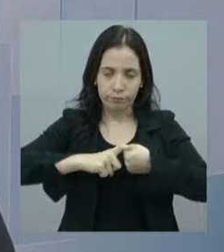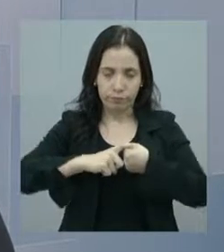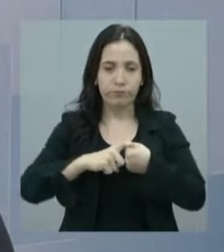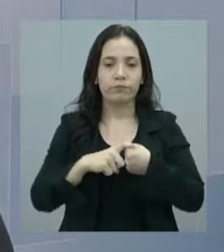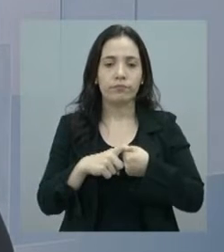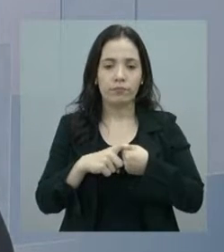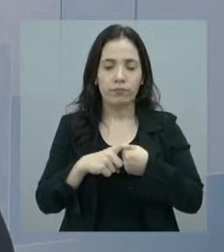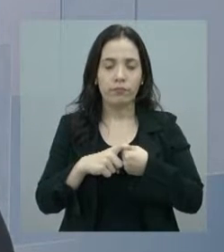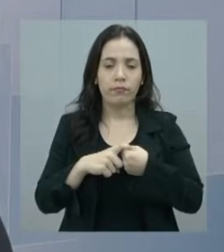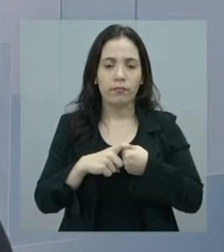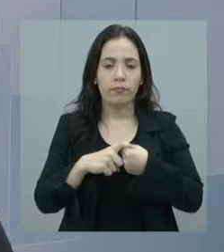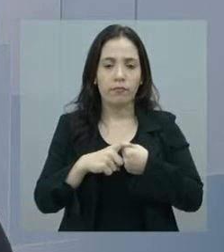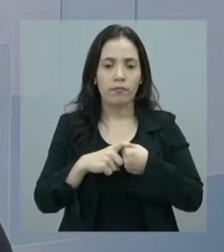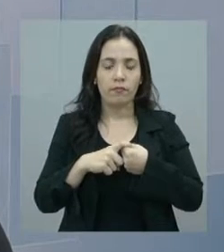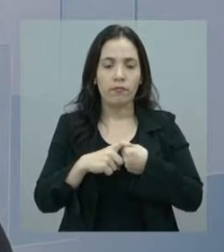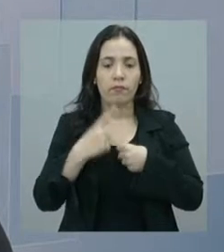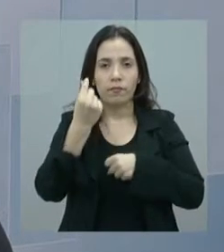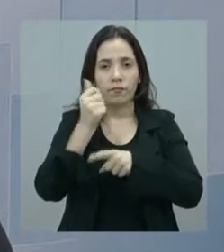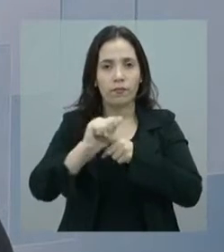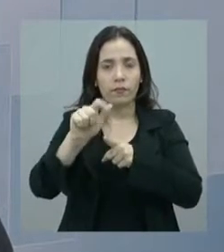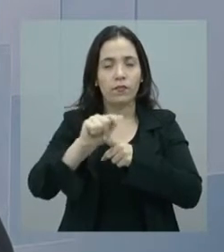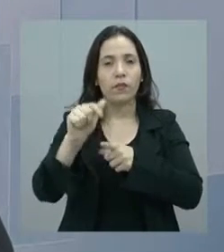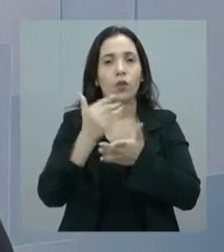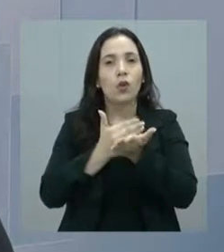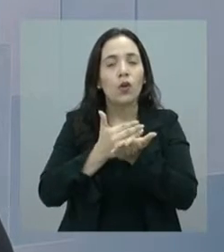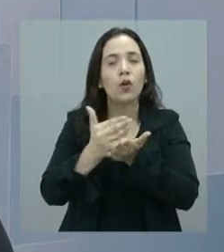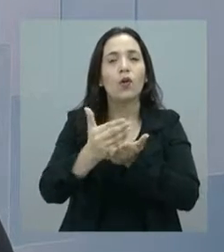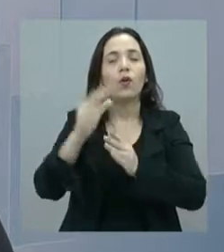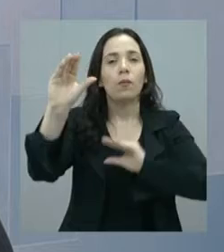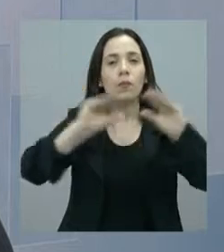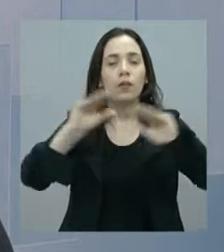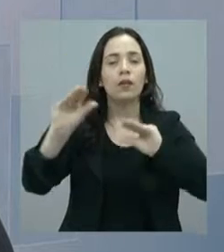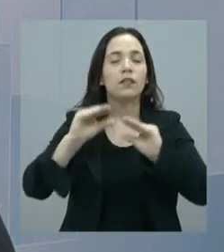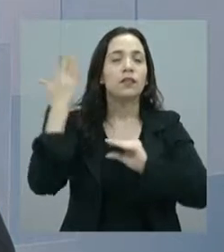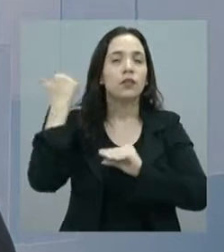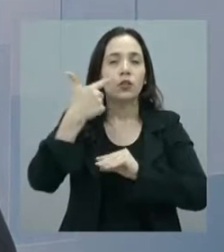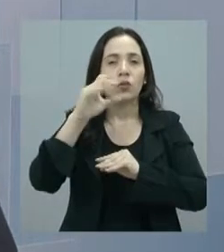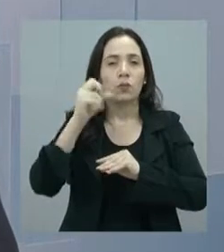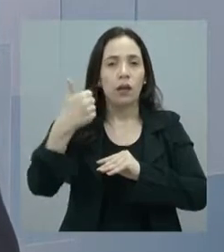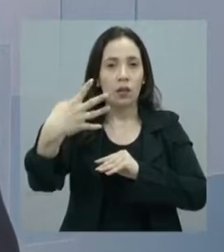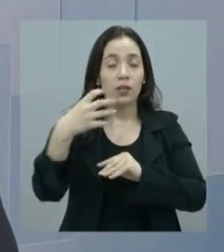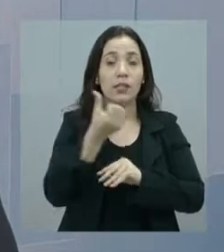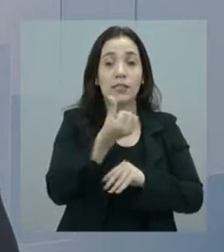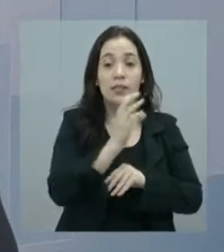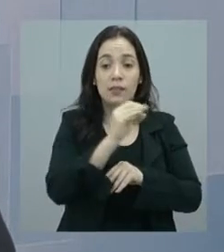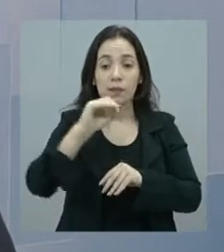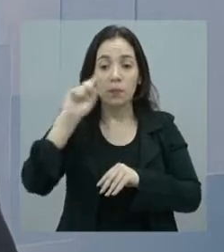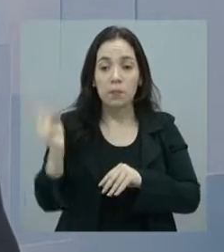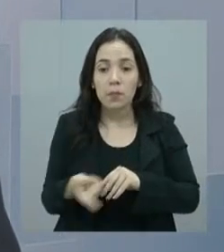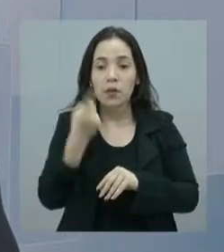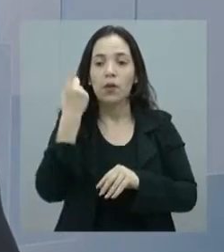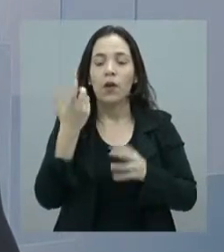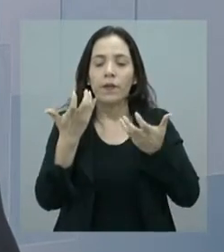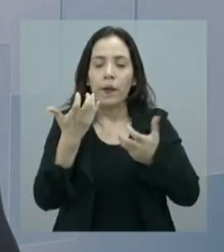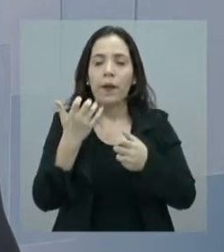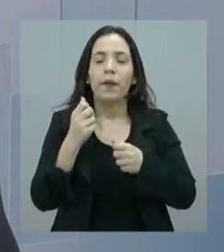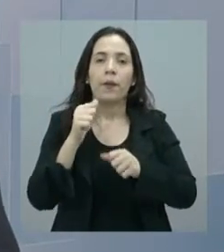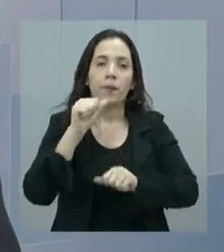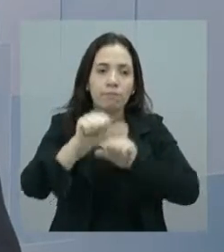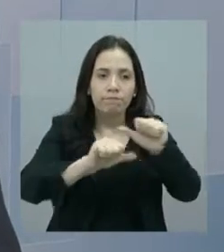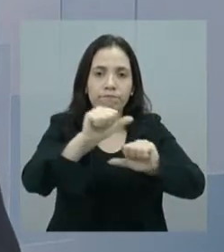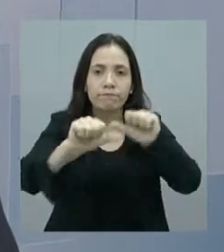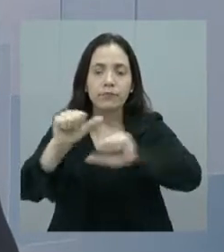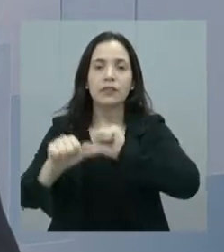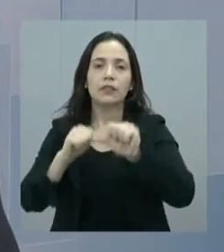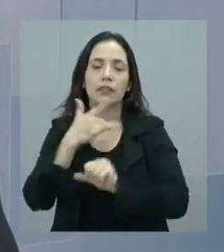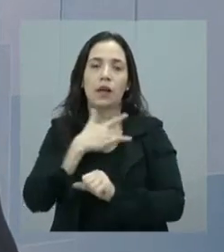essa linha dele, com esse financiamento que começou em 2014, de 600 milhões de reais, que vai permitir reestruturar toda essa questão da saúde,